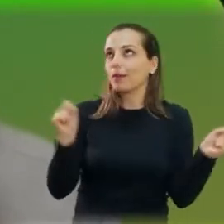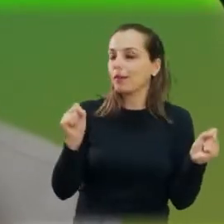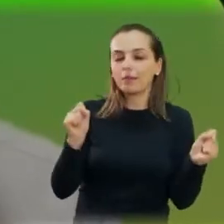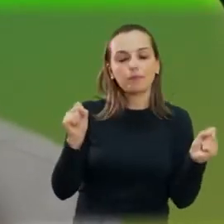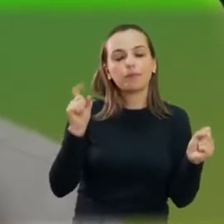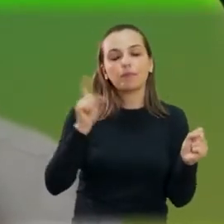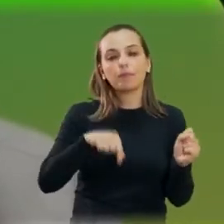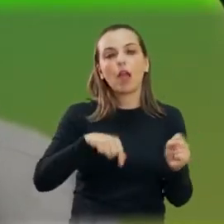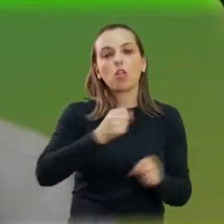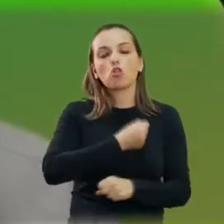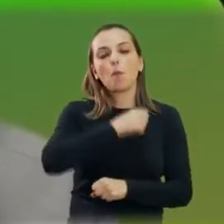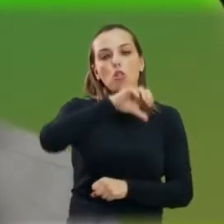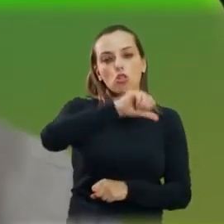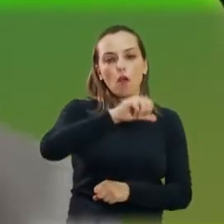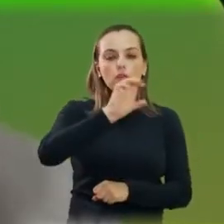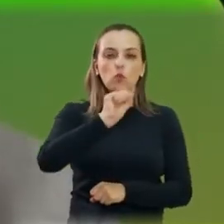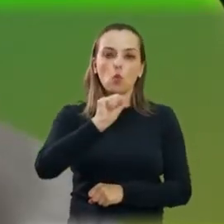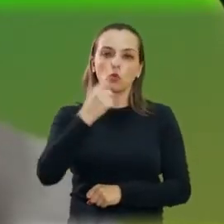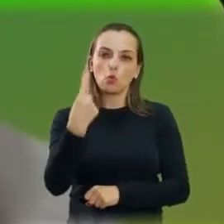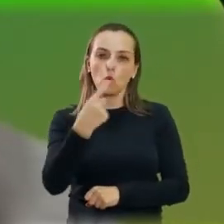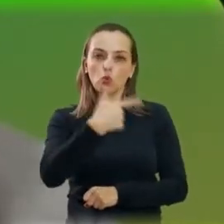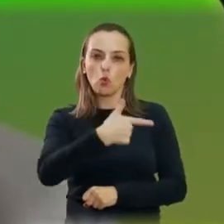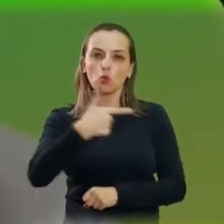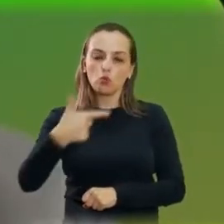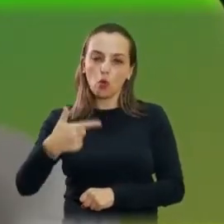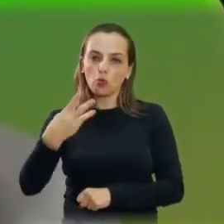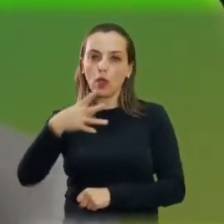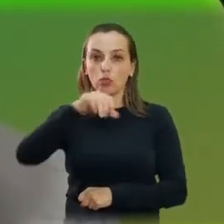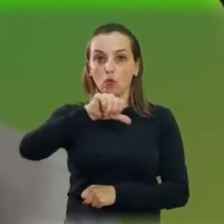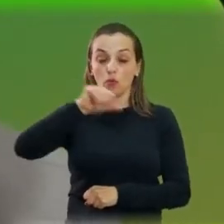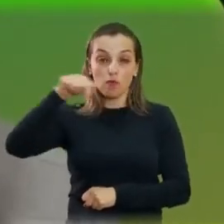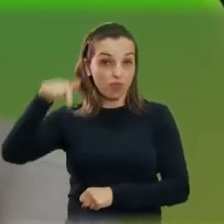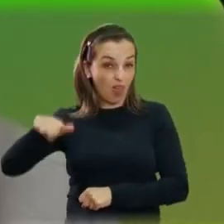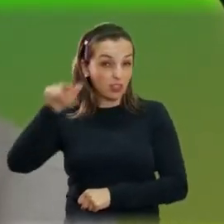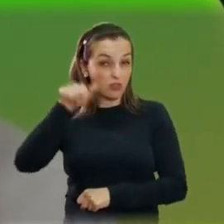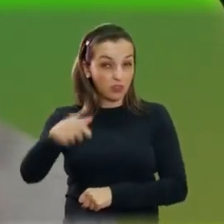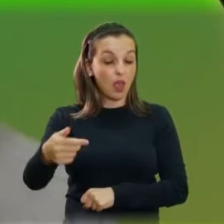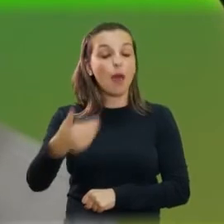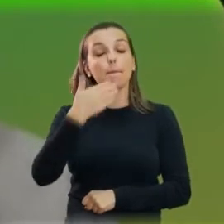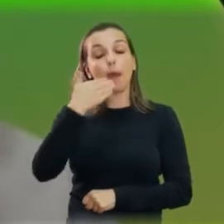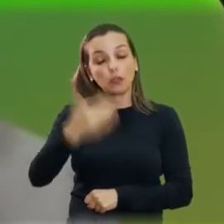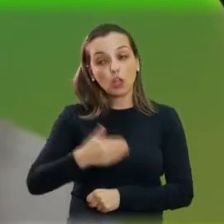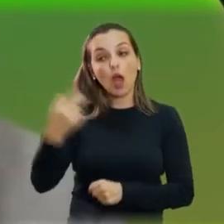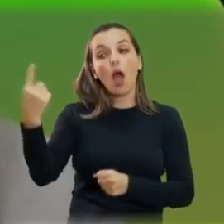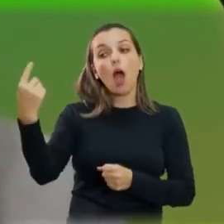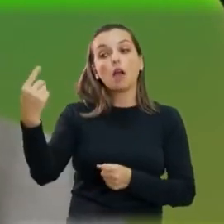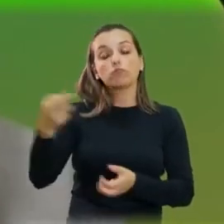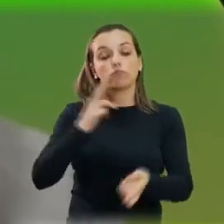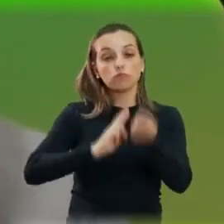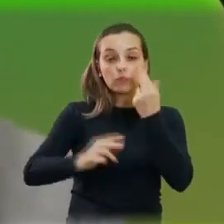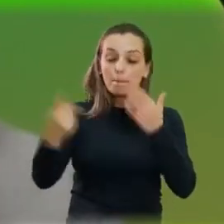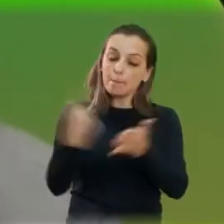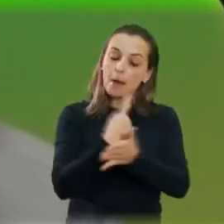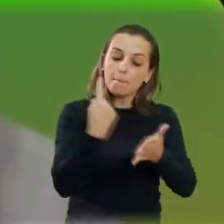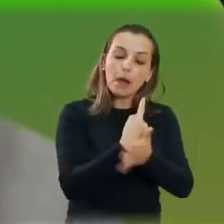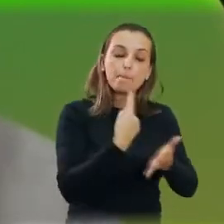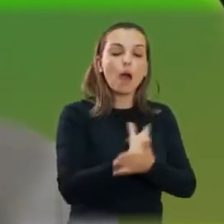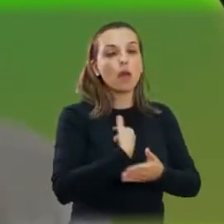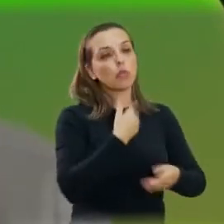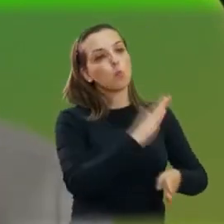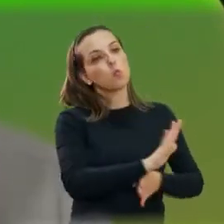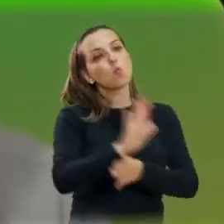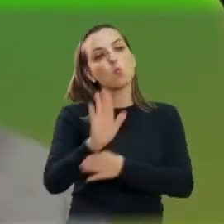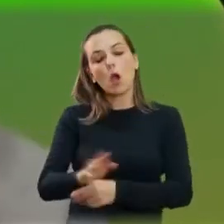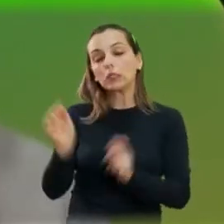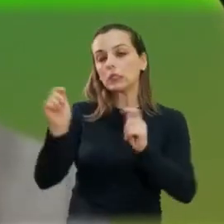o 98122-4997. Você pode mandar suas demandas e suas dúvidas, que a gente tenta ajudar o máximo possível. Também